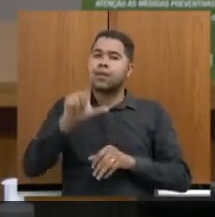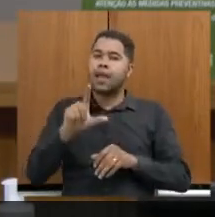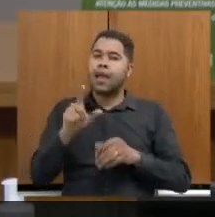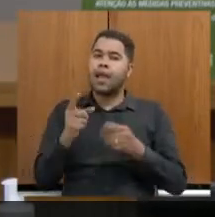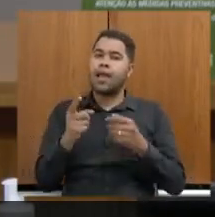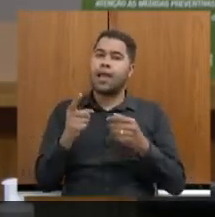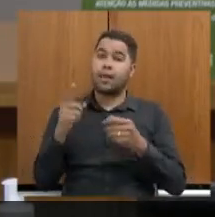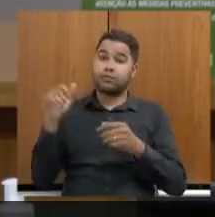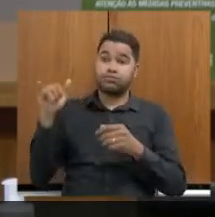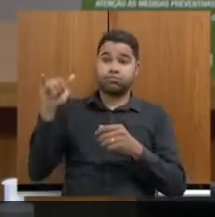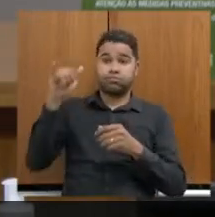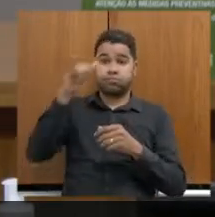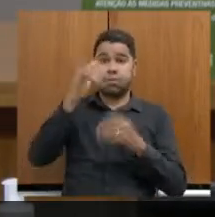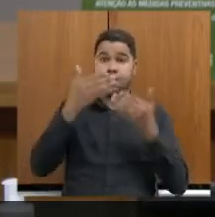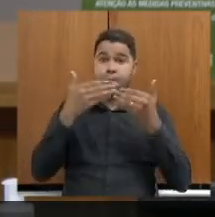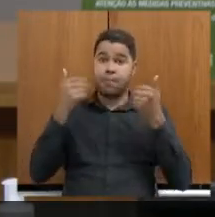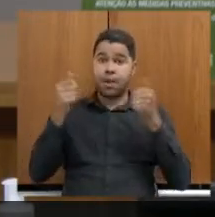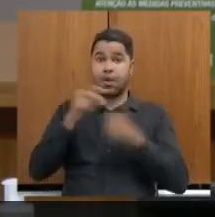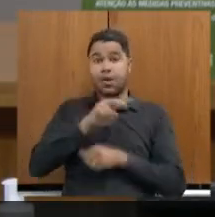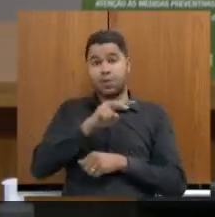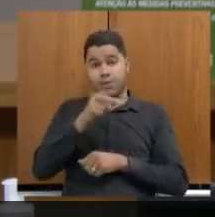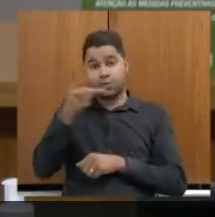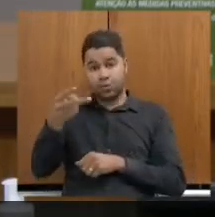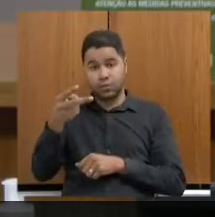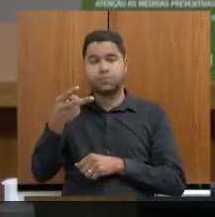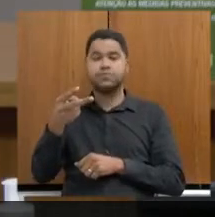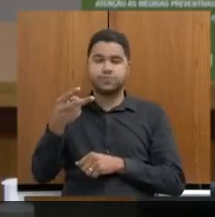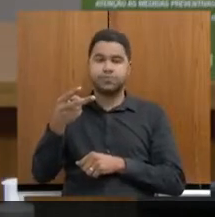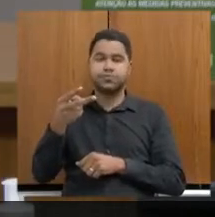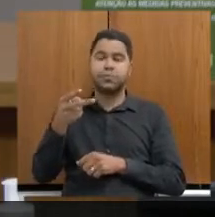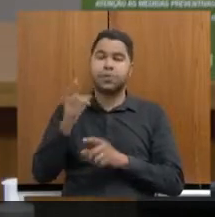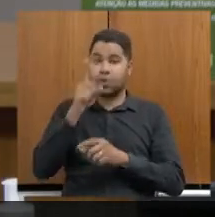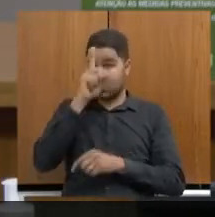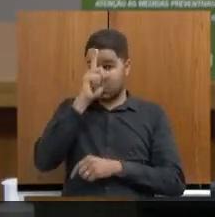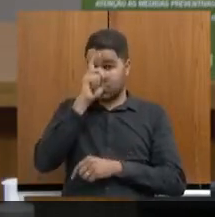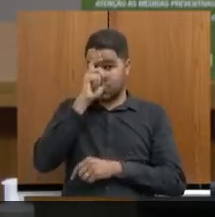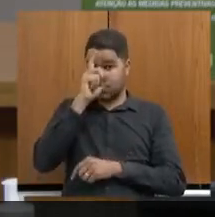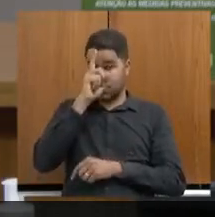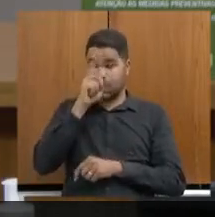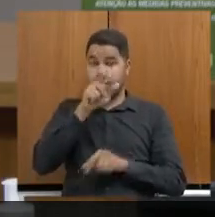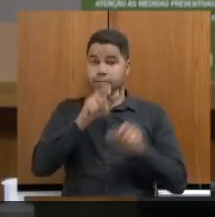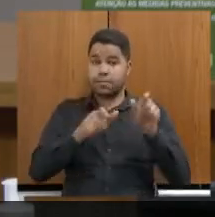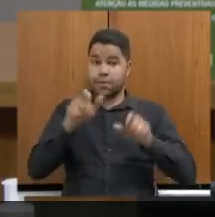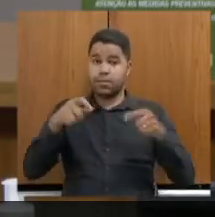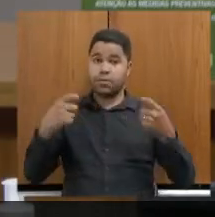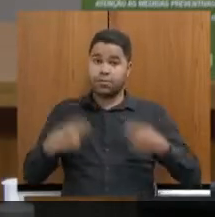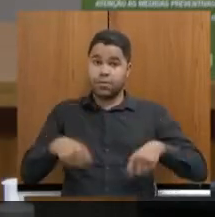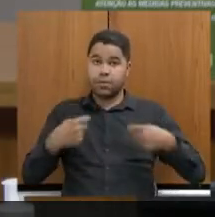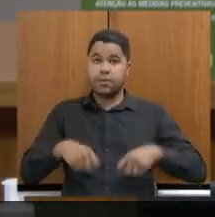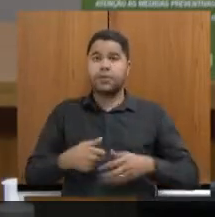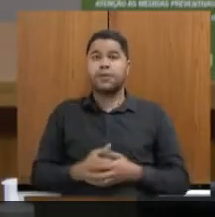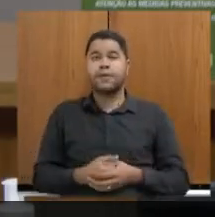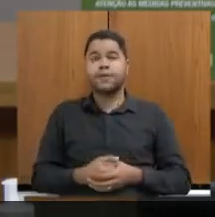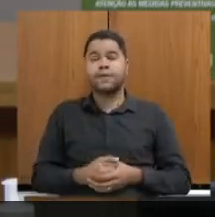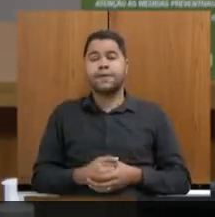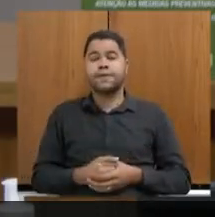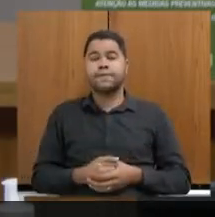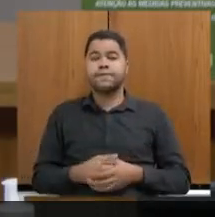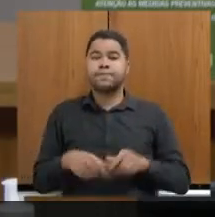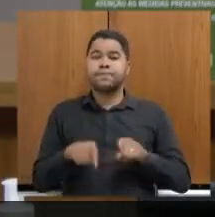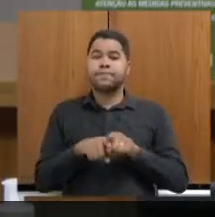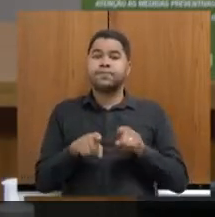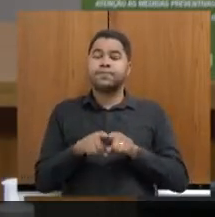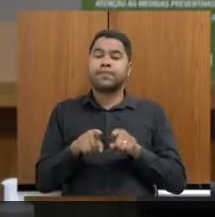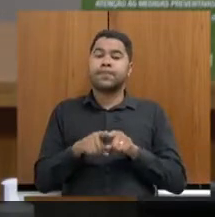aérea melhorando aí a transferência para grandes hospitais o tempo que a precisão é idade a